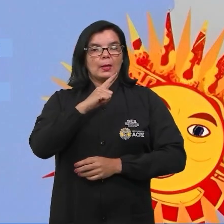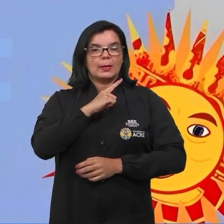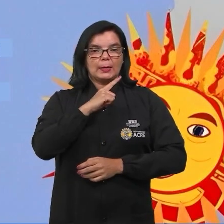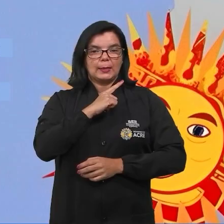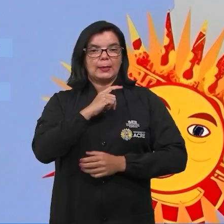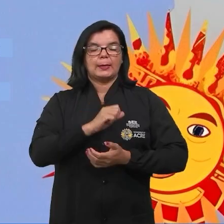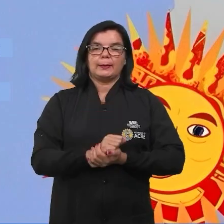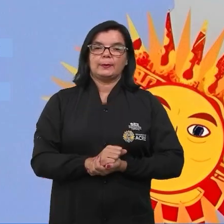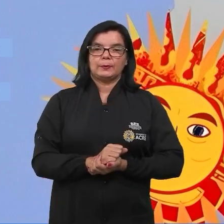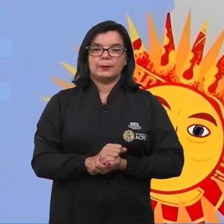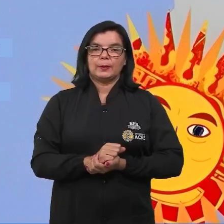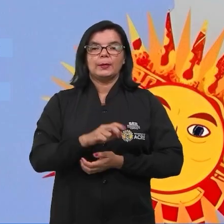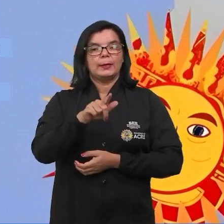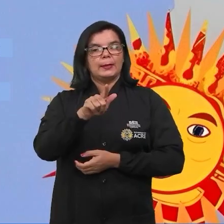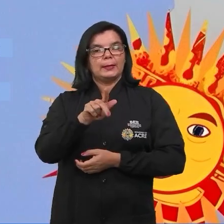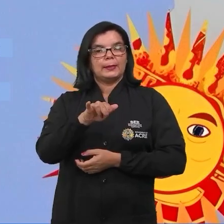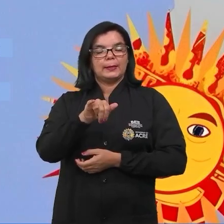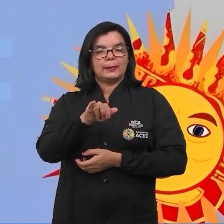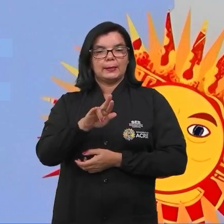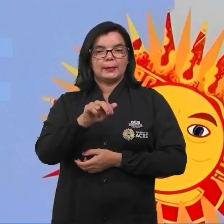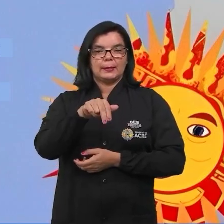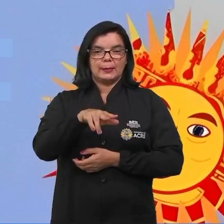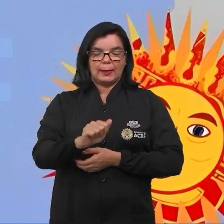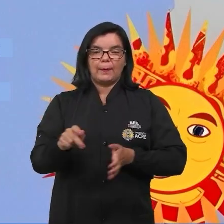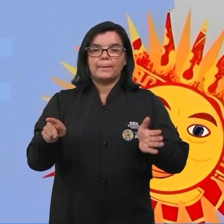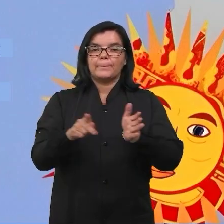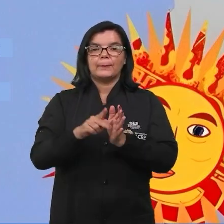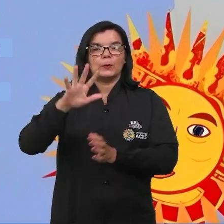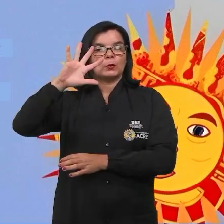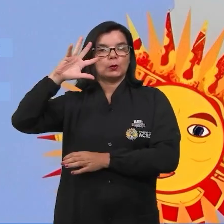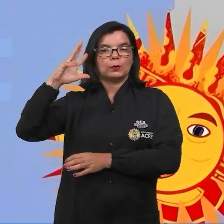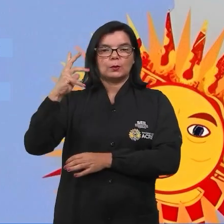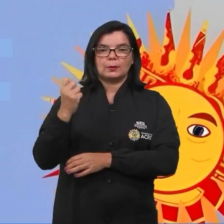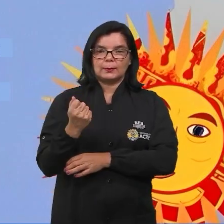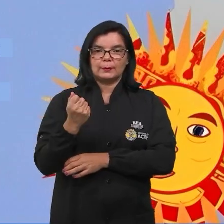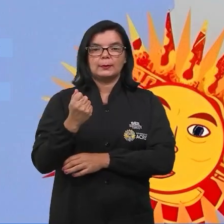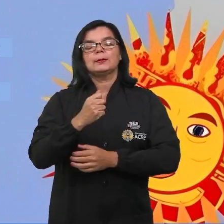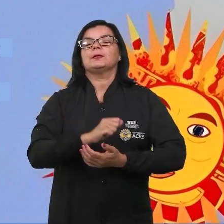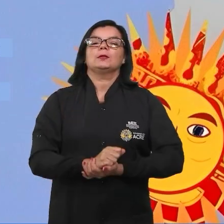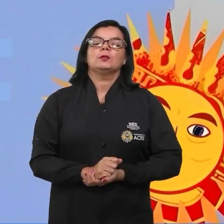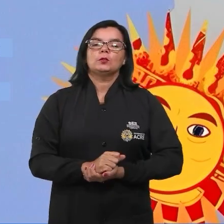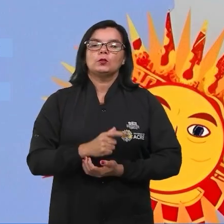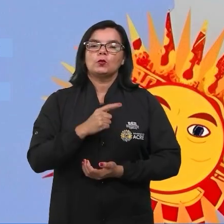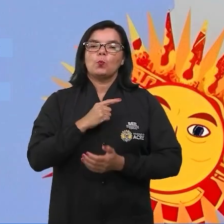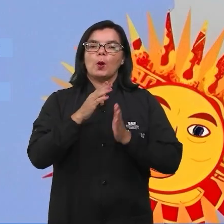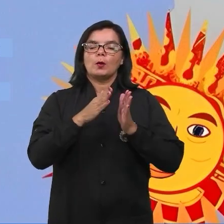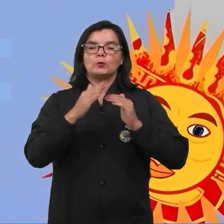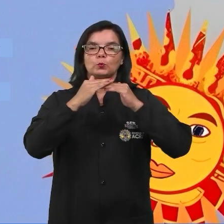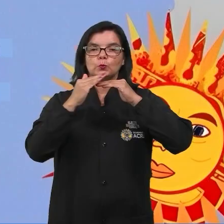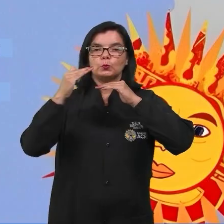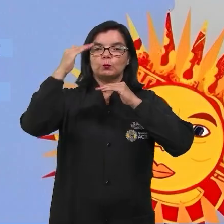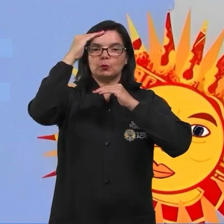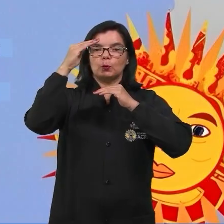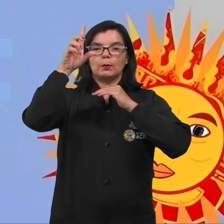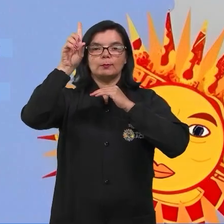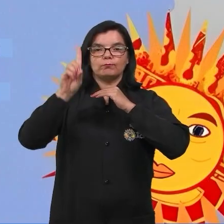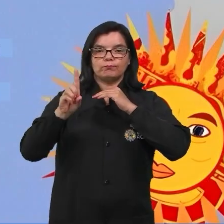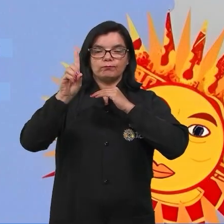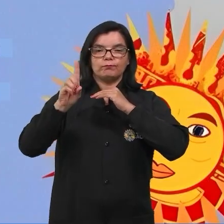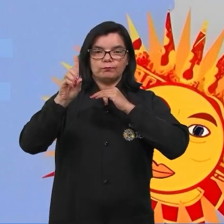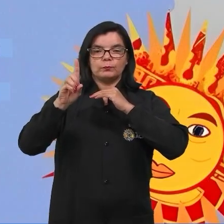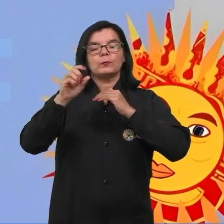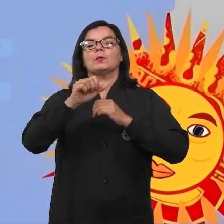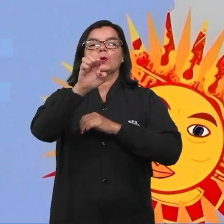a Guiné Equatorial lá na região da África e lá mais no seu canto superior direito, ali no